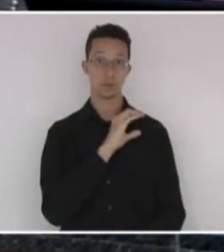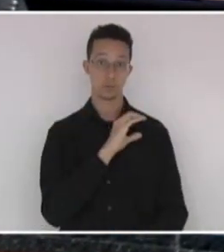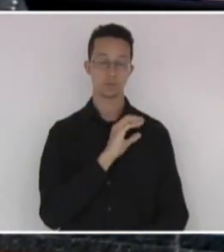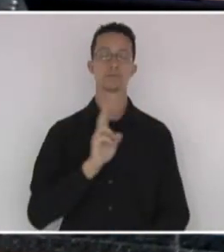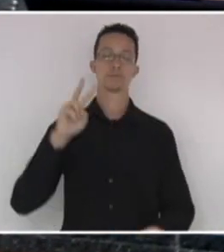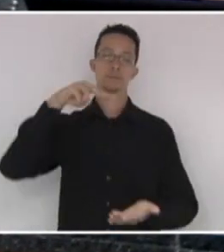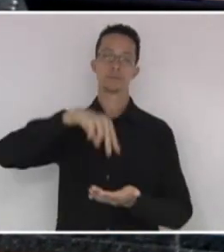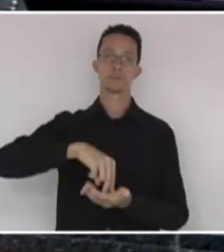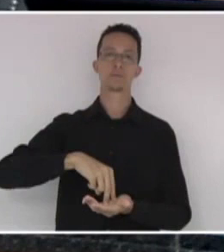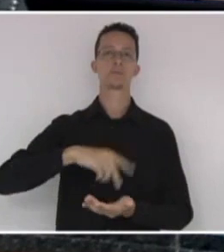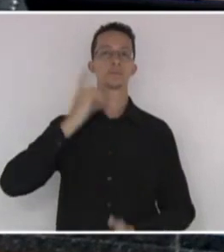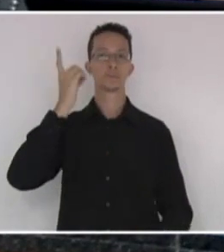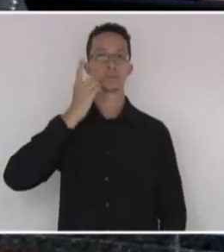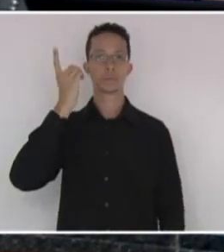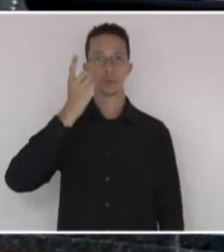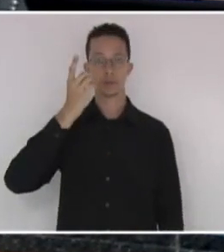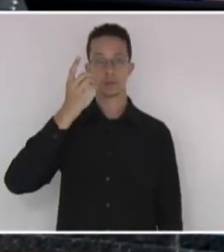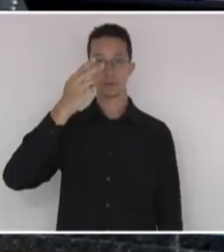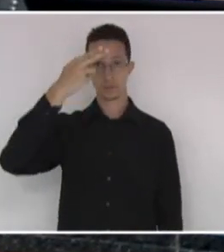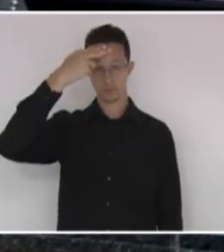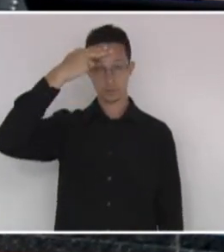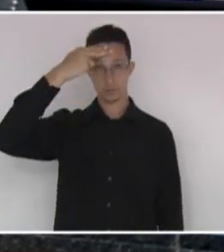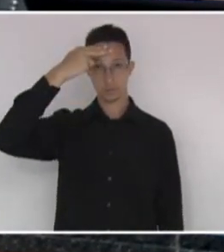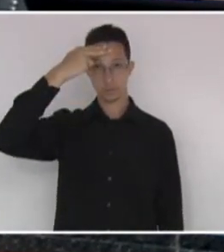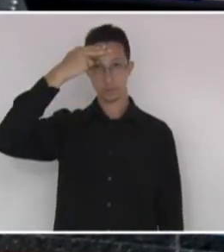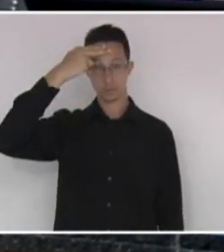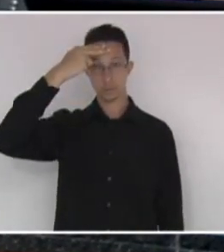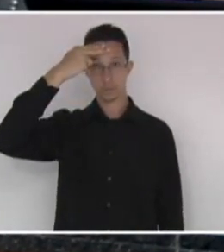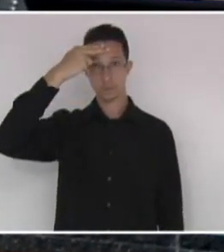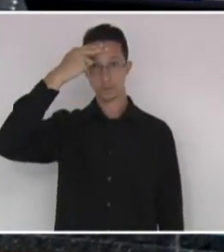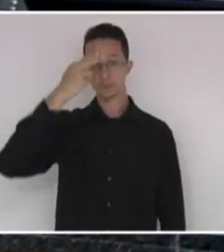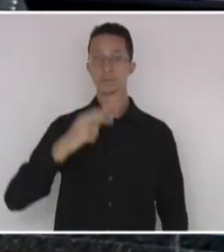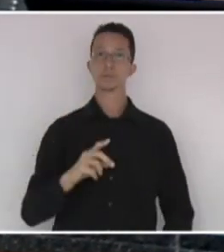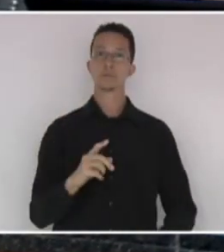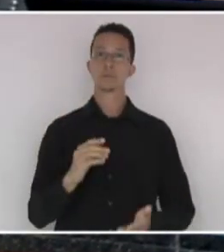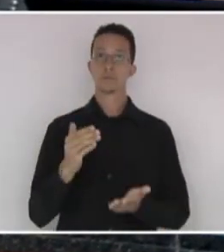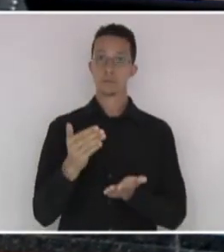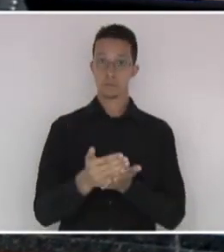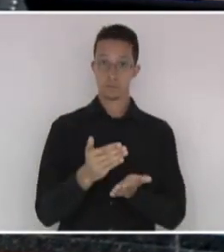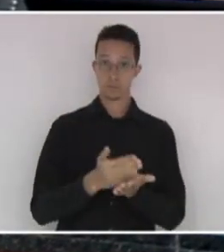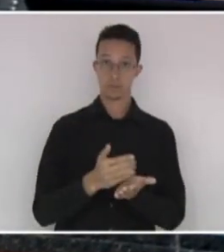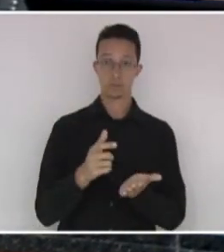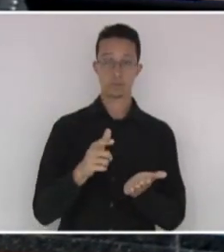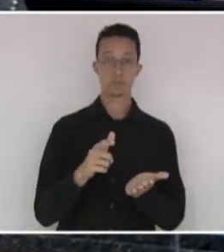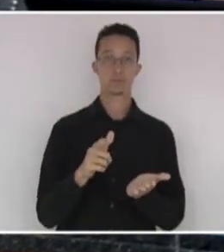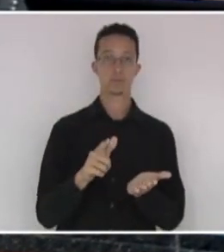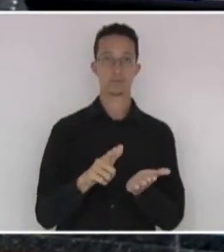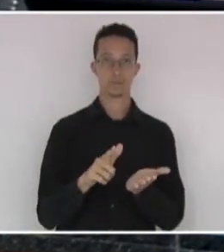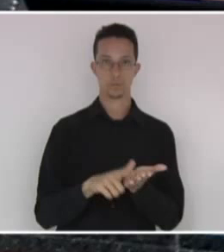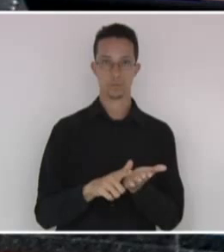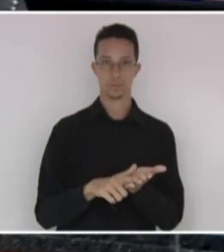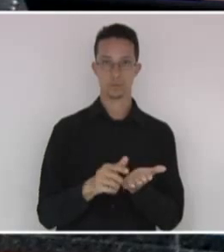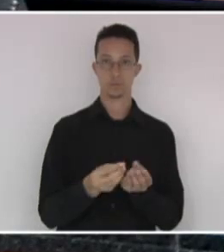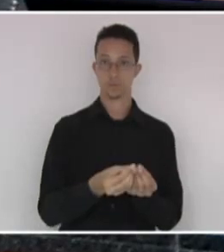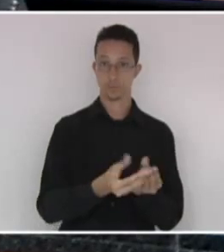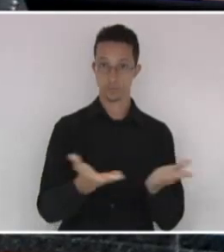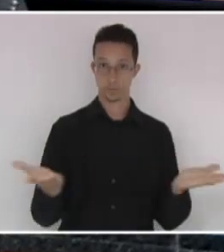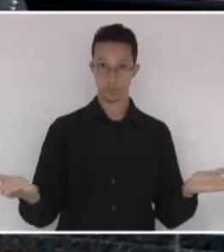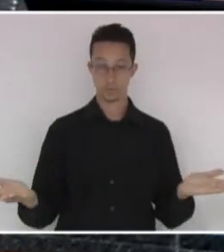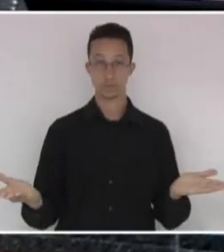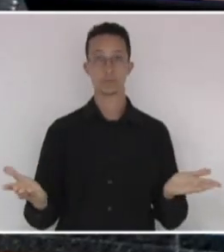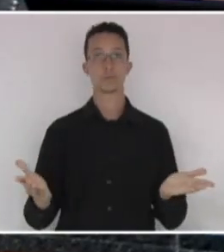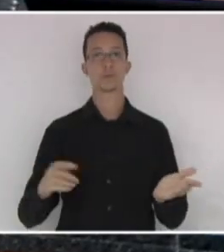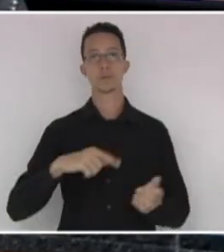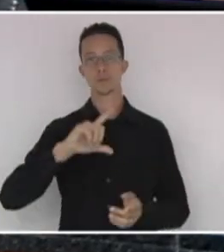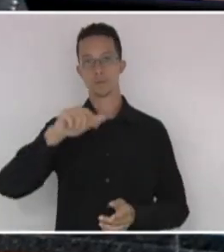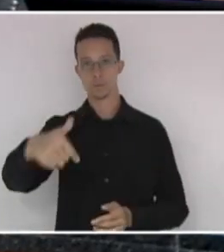senhor deputado Natalino Lázari. Como expediente, neste horário, destinado aos partidos políticos,